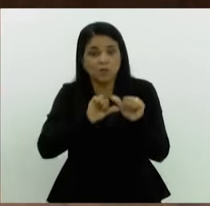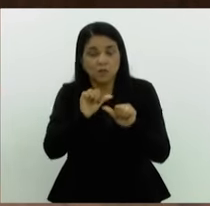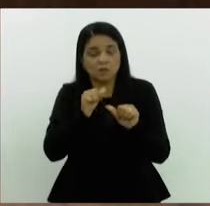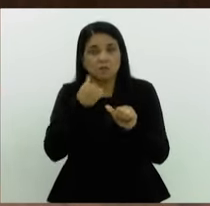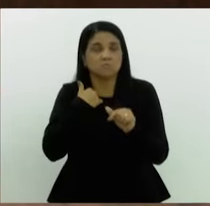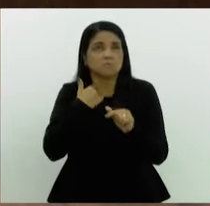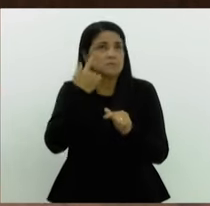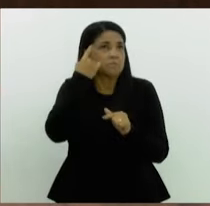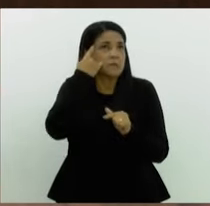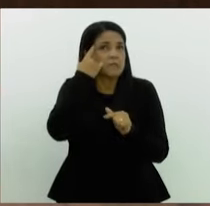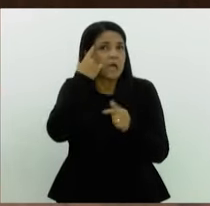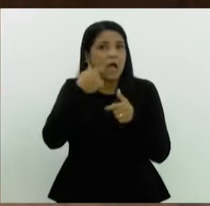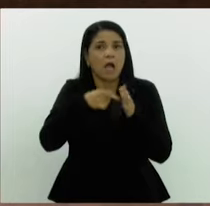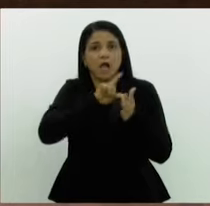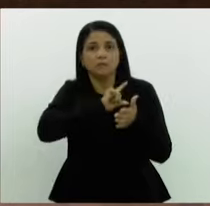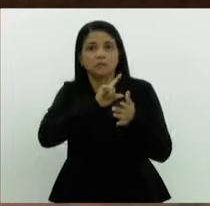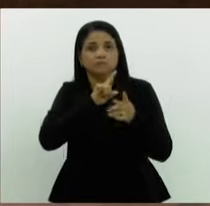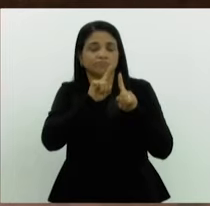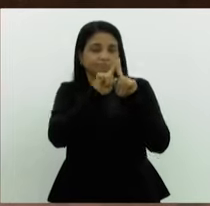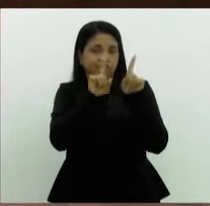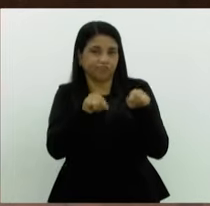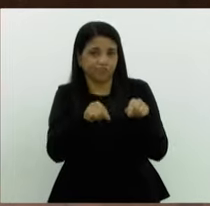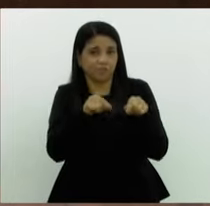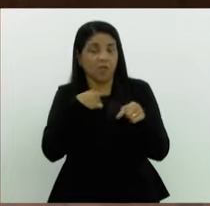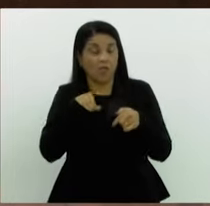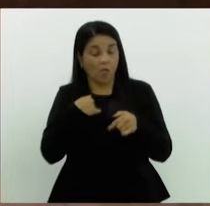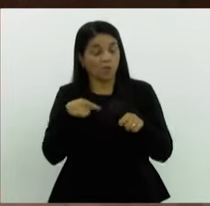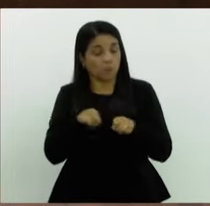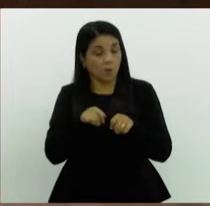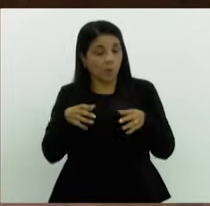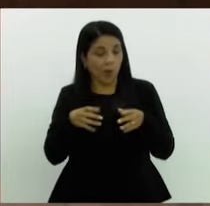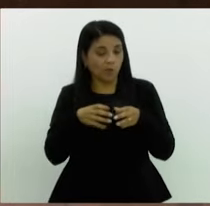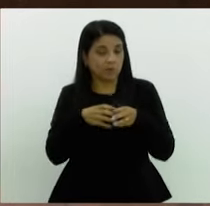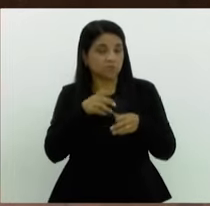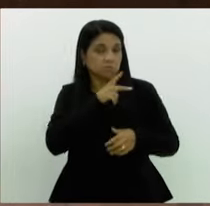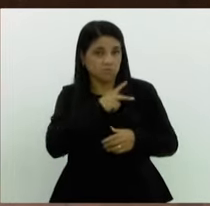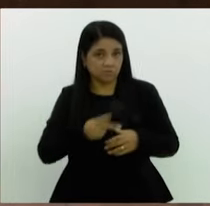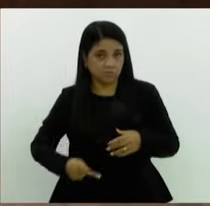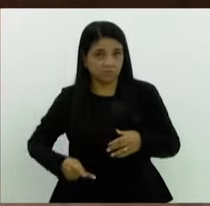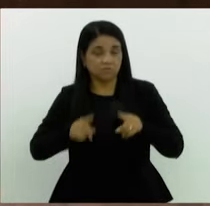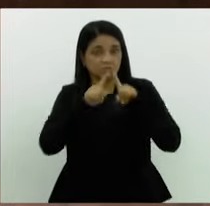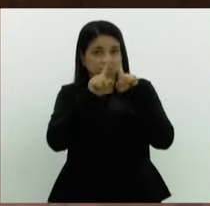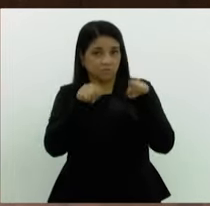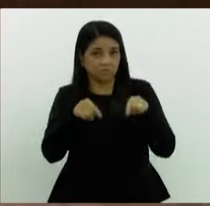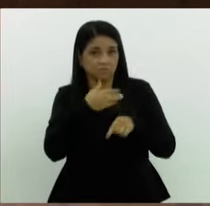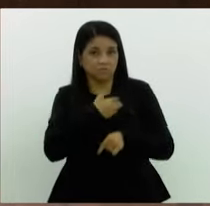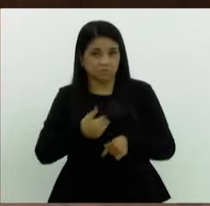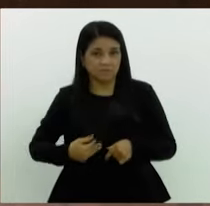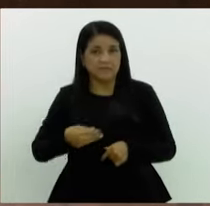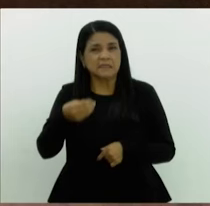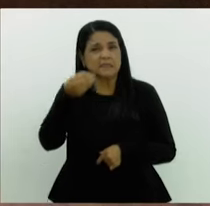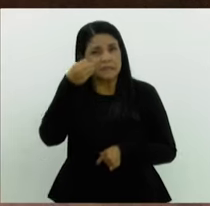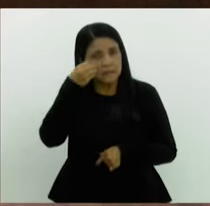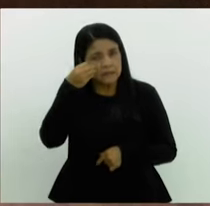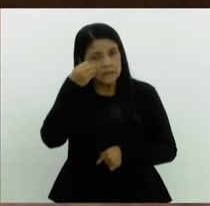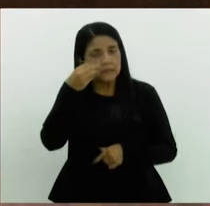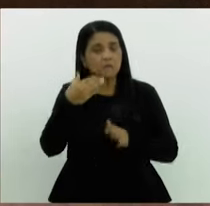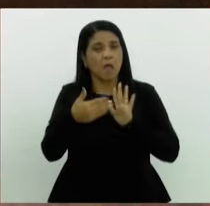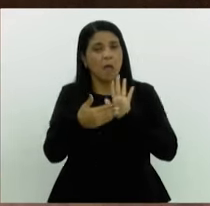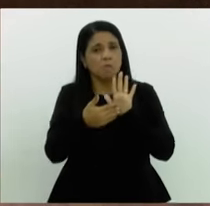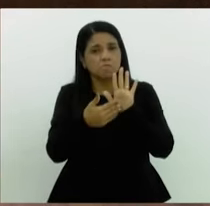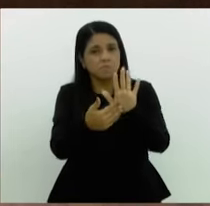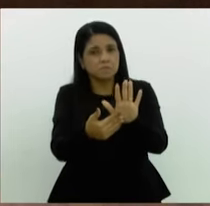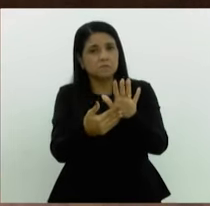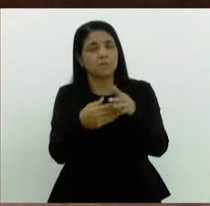E falo isso também na condição de presidente da Comissão de Servidores Públicos. Tentamos aqui apresentar uma